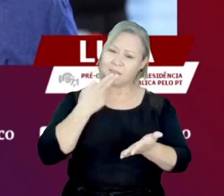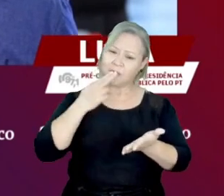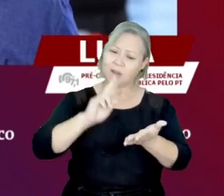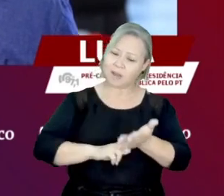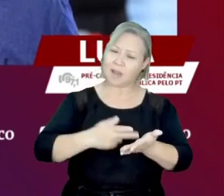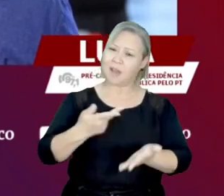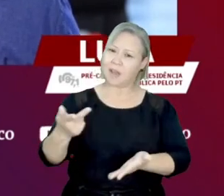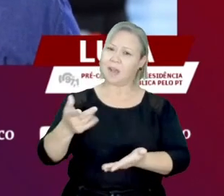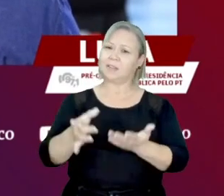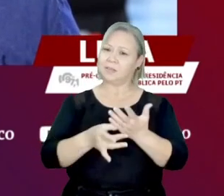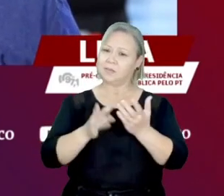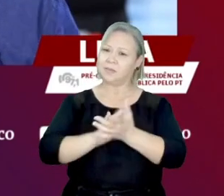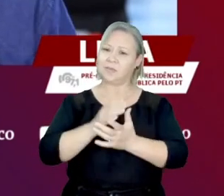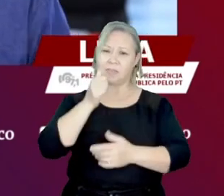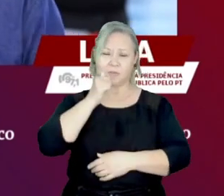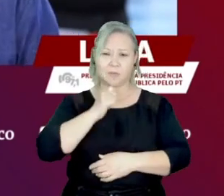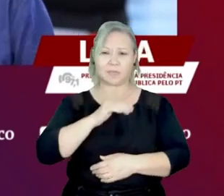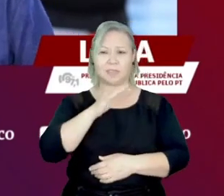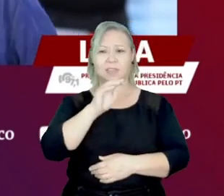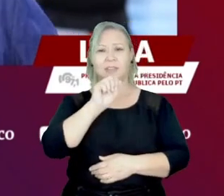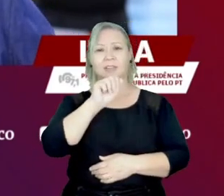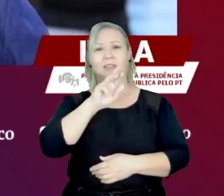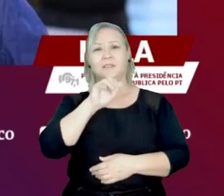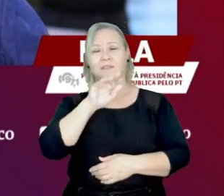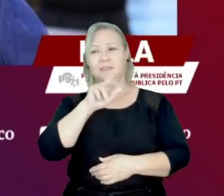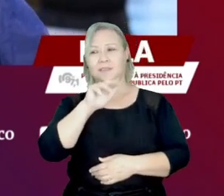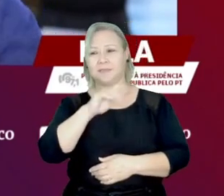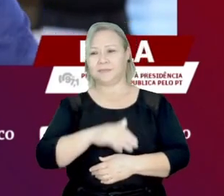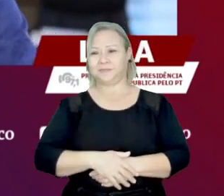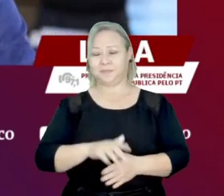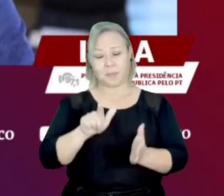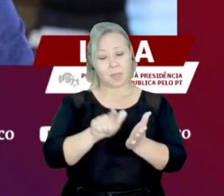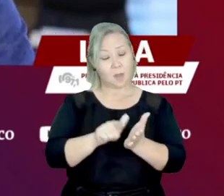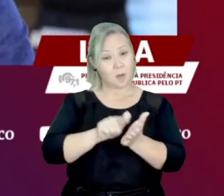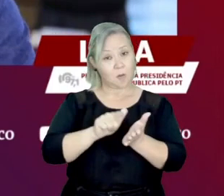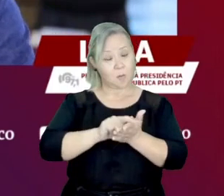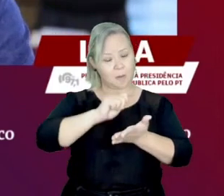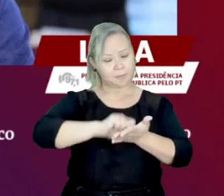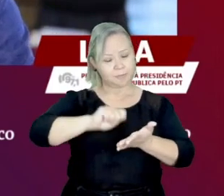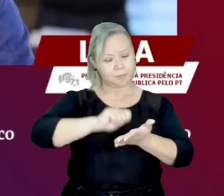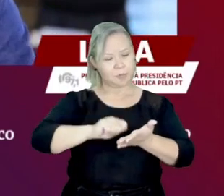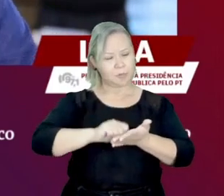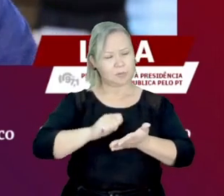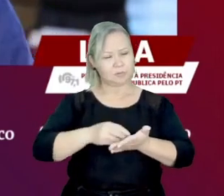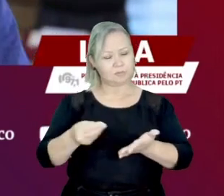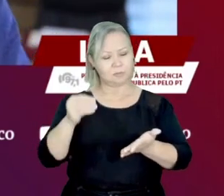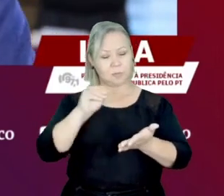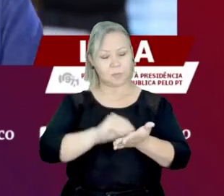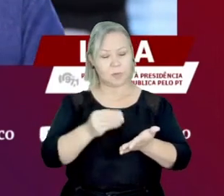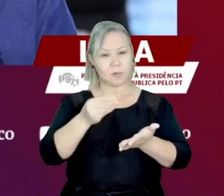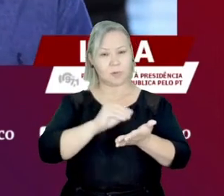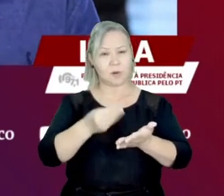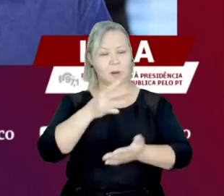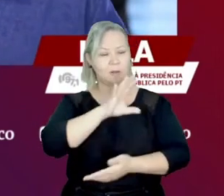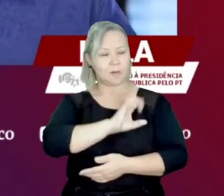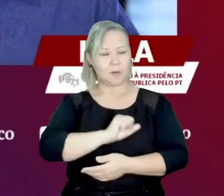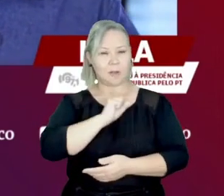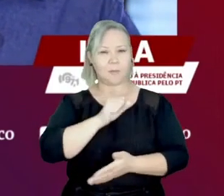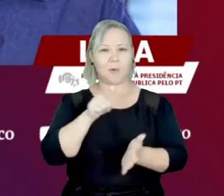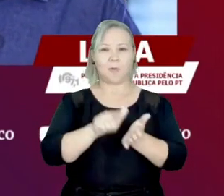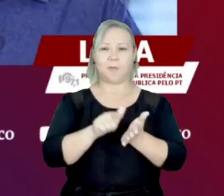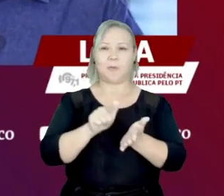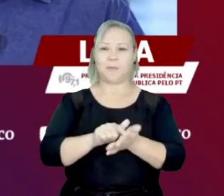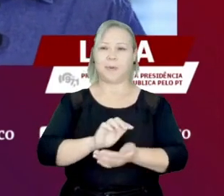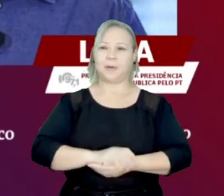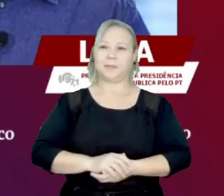das minha esposa é uma das pessoas que mais defende o SUS, tá? Mais de 15 anos trabalhando no SUS. Coração do povo de Minas